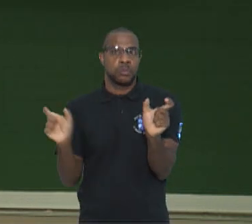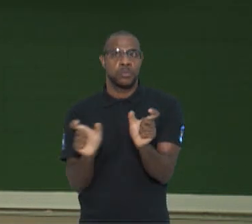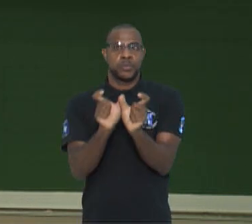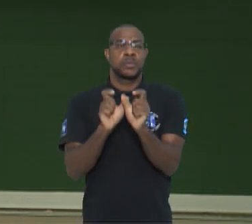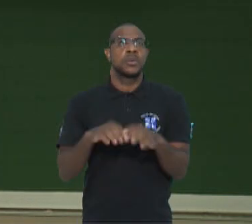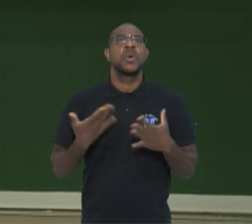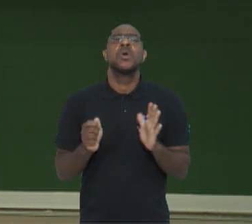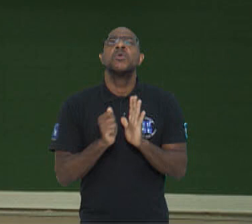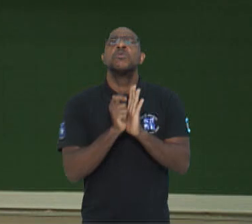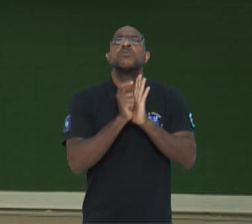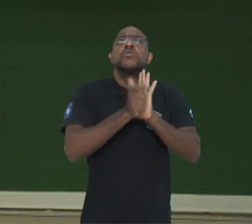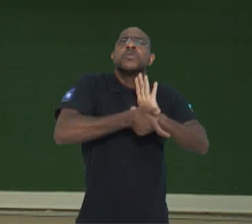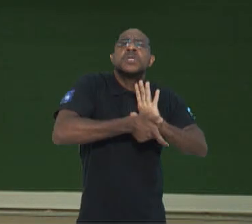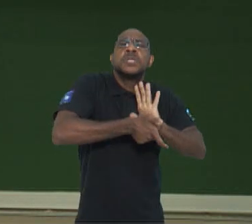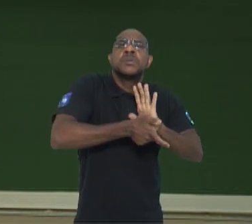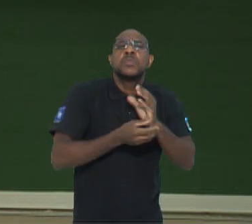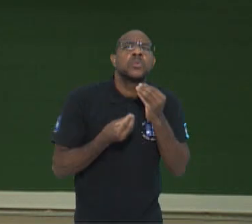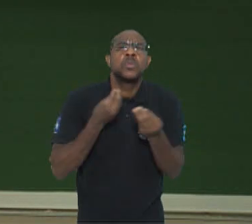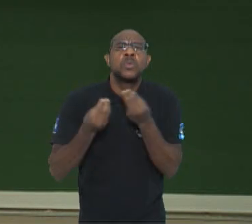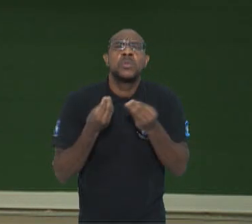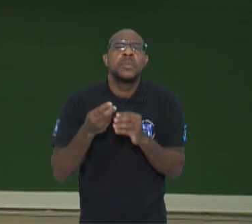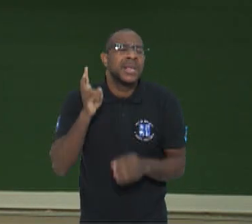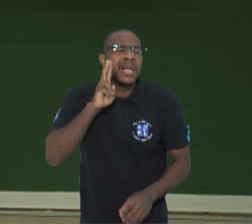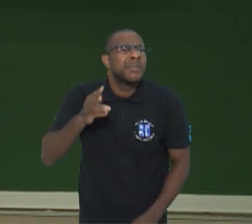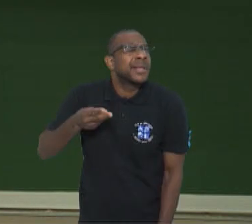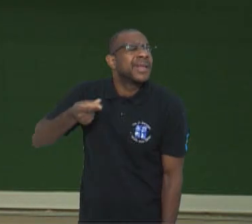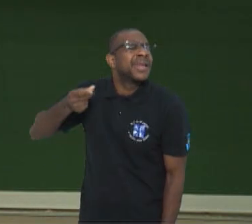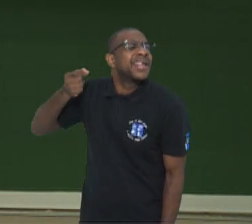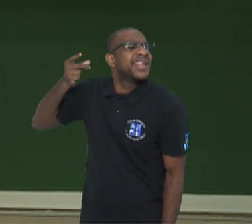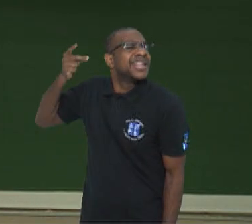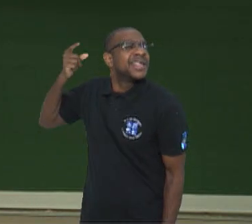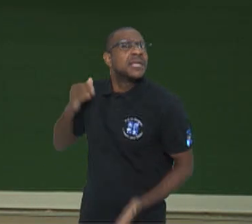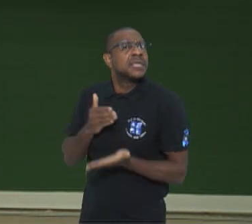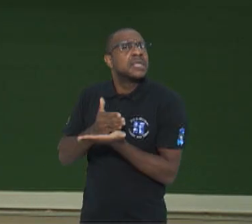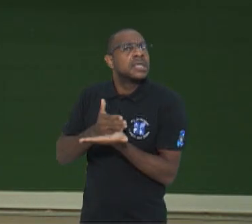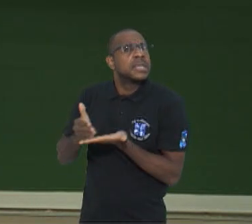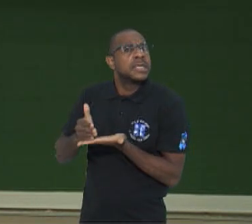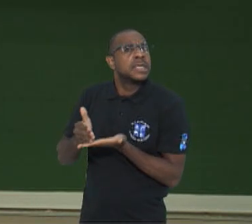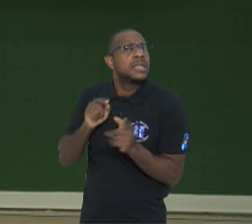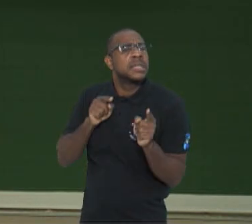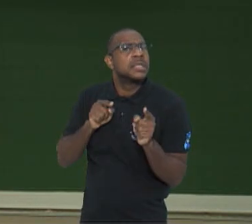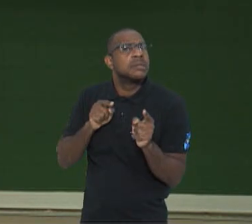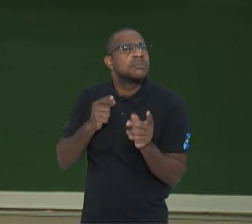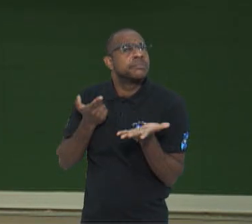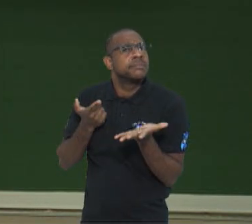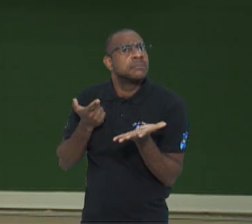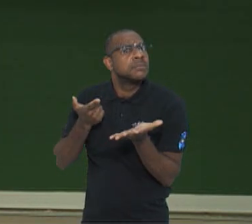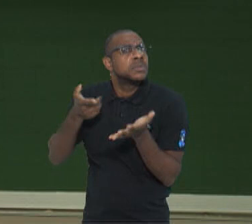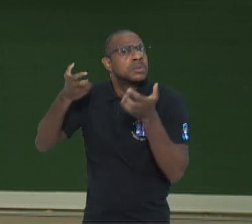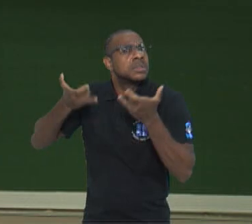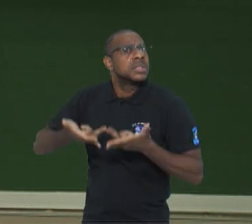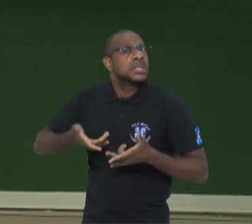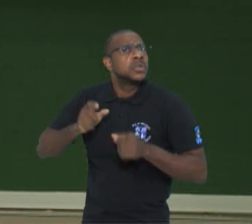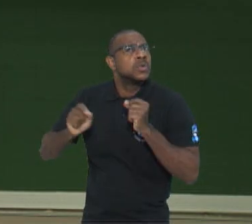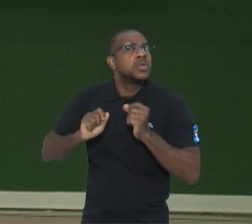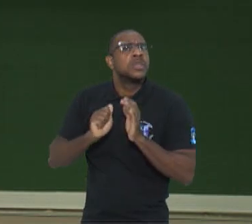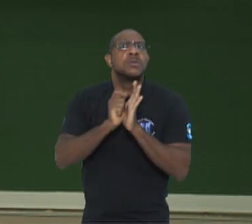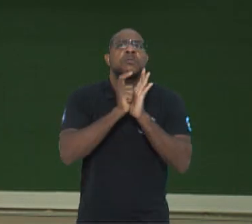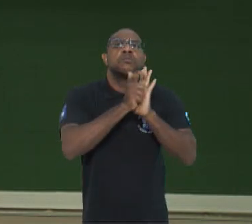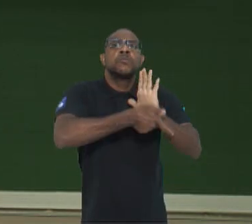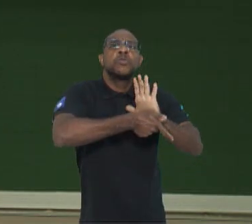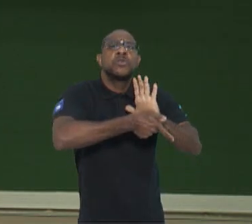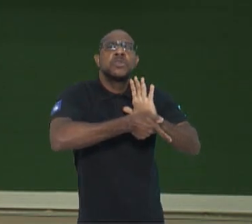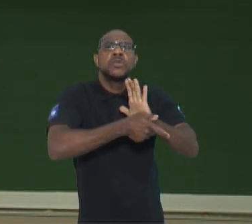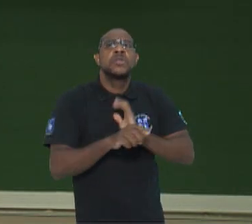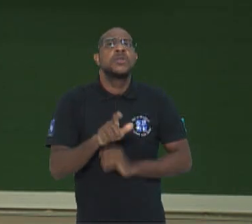Lembram que aulas atrás, lá no início das aulas, nós falamos sobre o gênero, né?